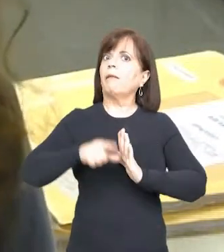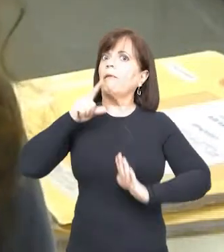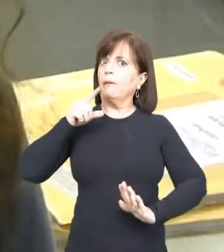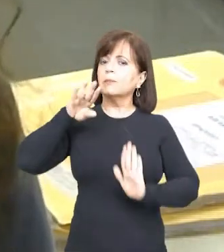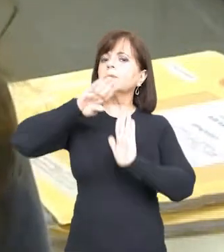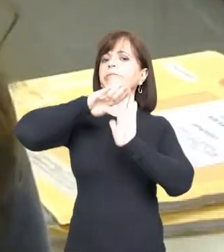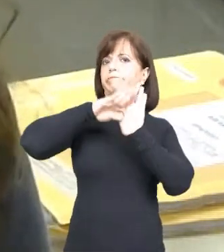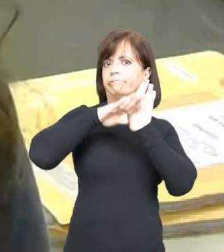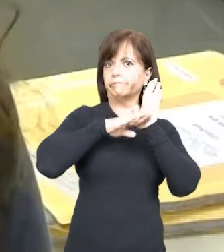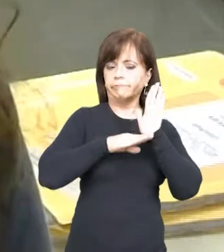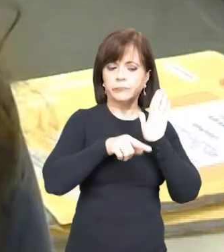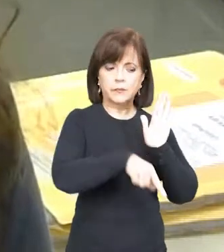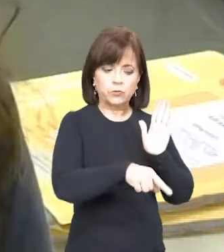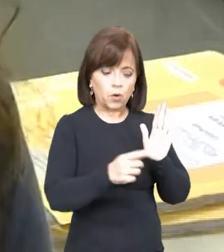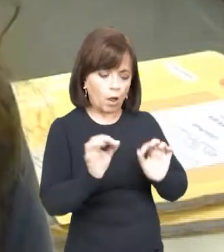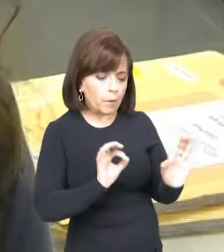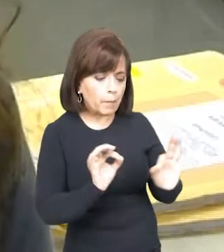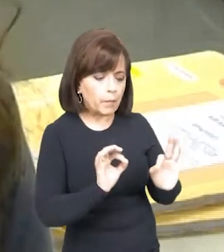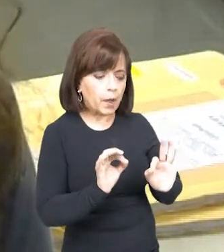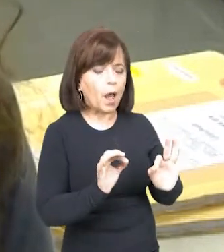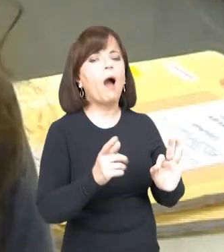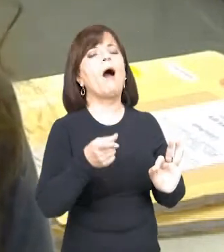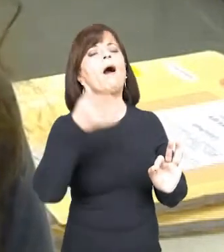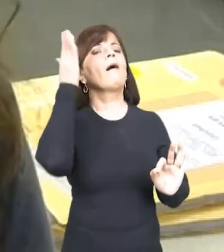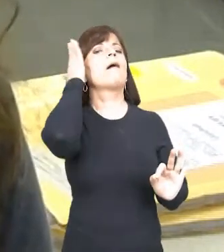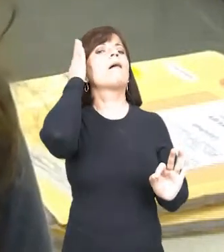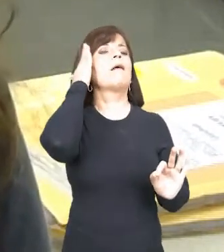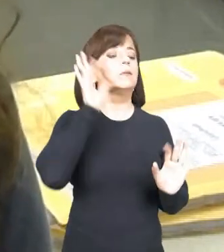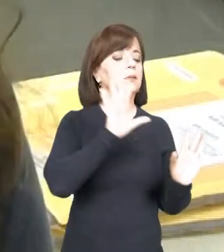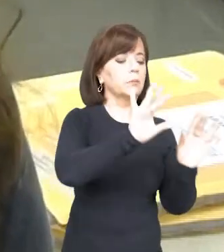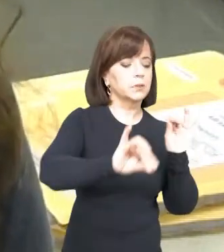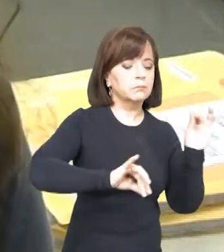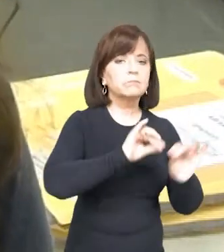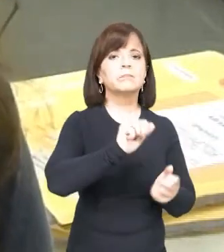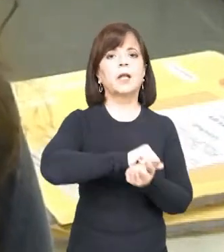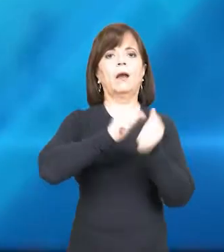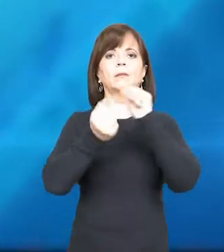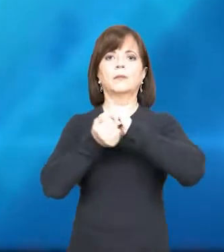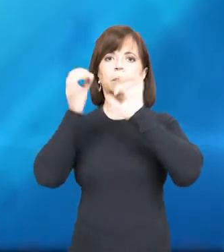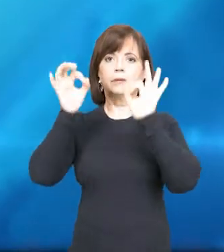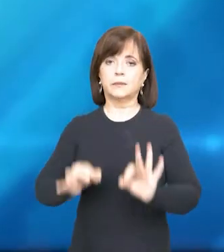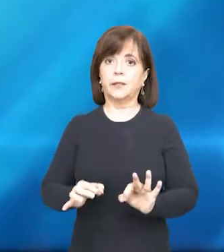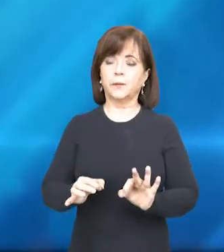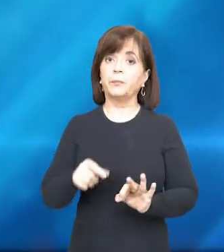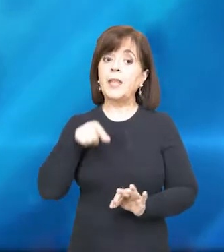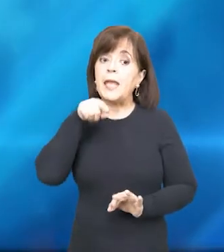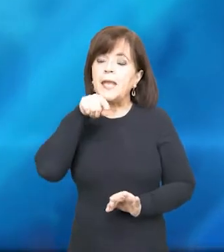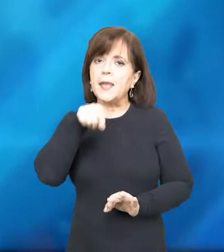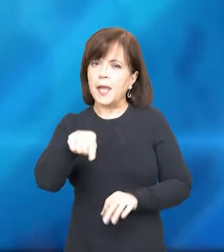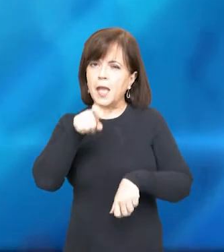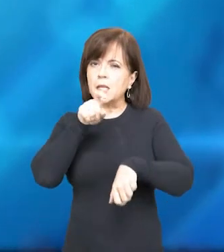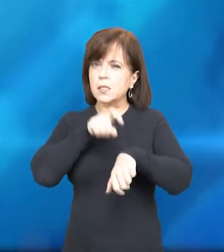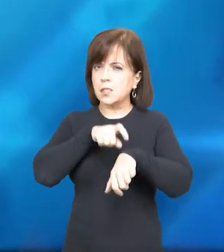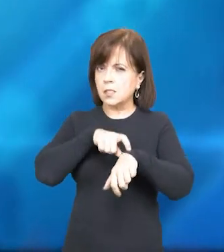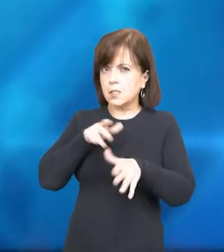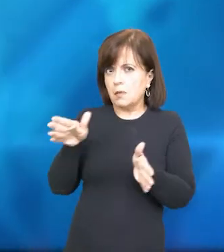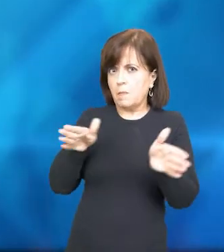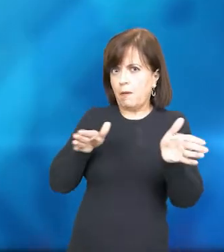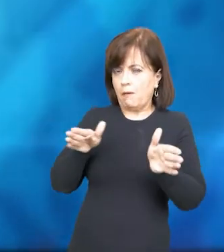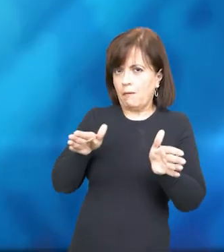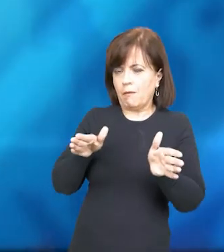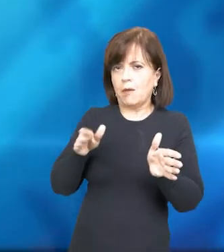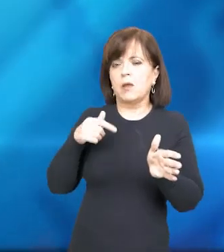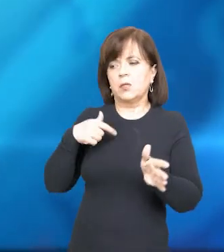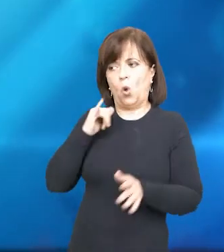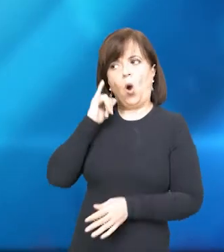certamente a gente não vai ter perda de doses, né? Perda de eficácia da vacina. Esse prazo que eu estabeleci para os